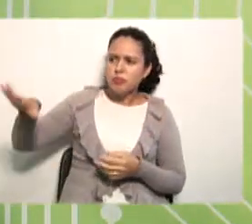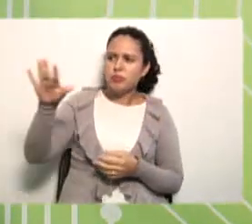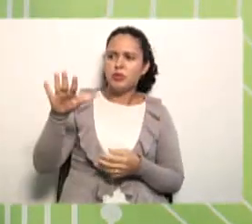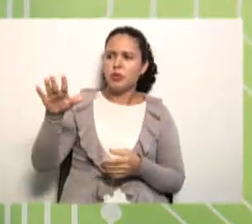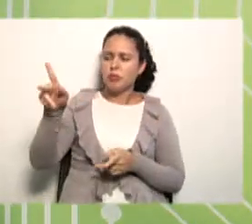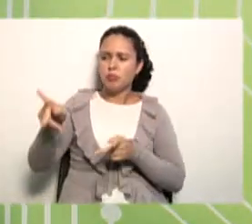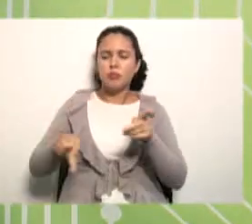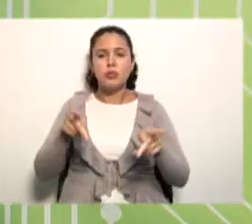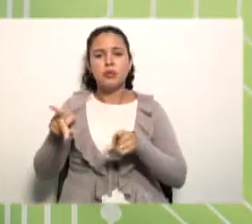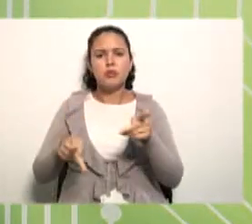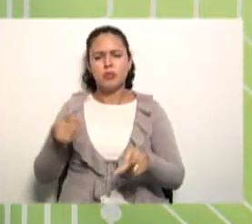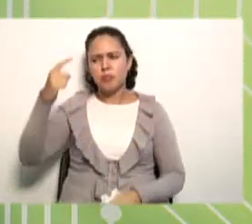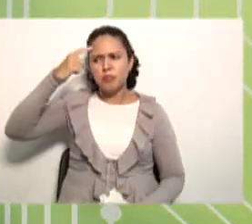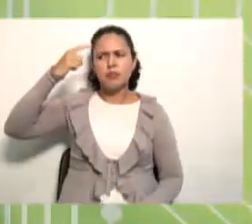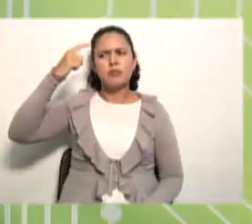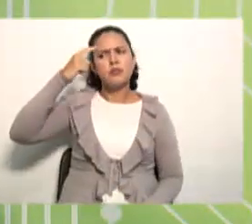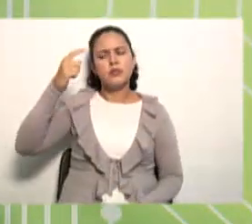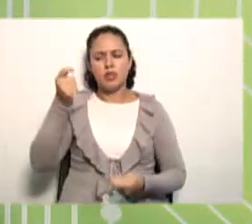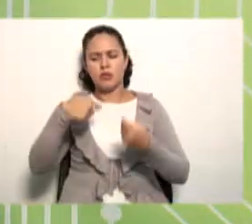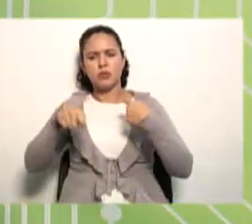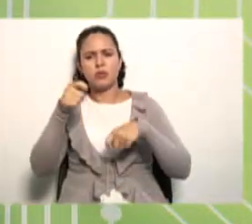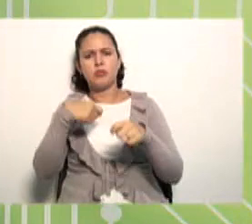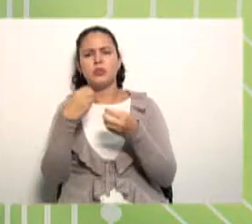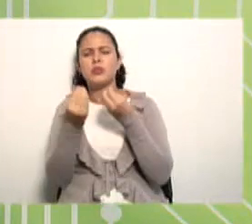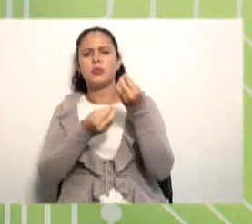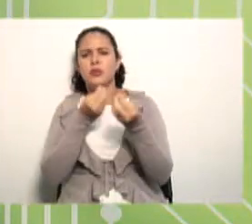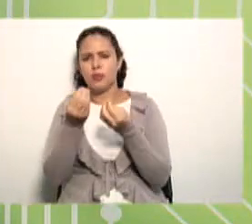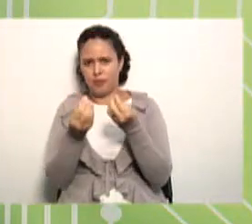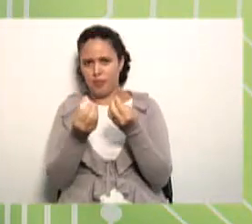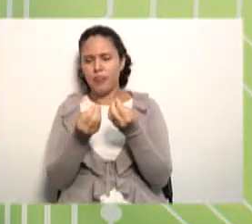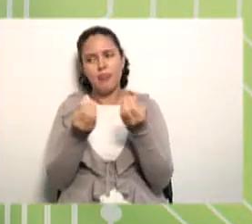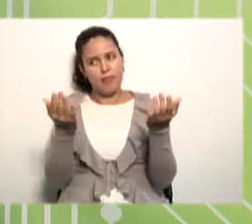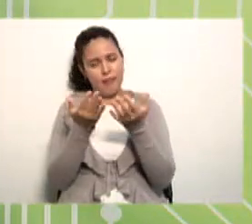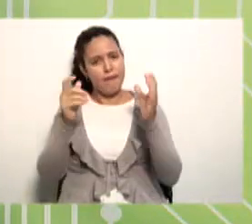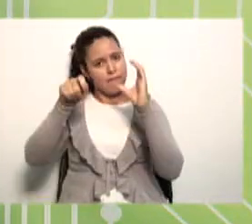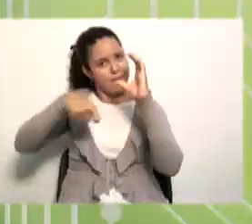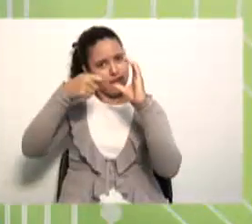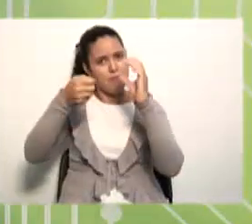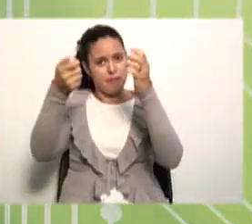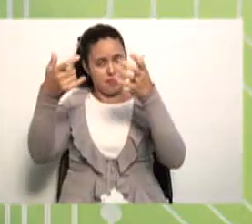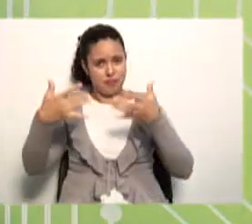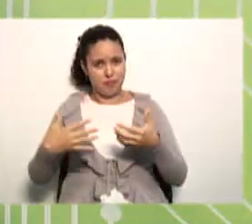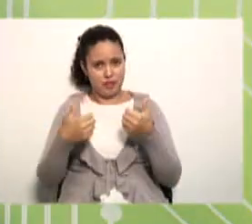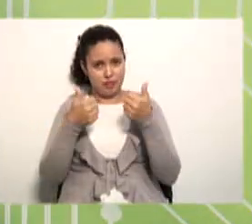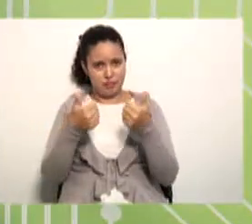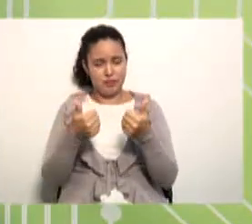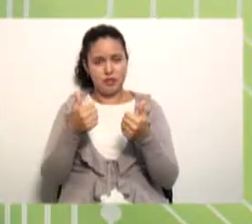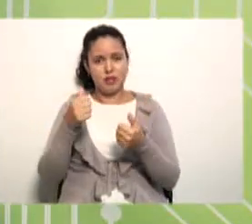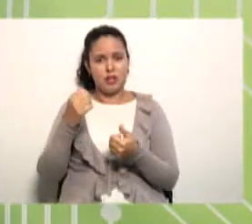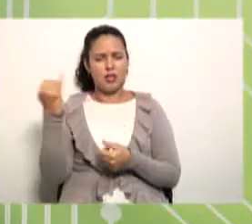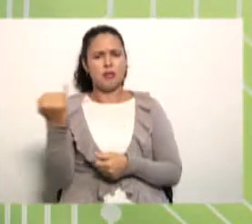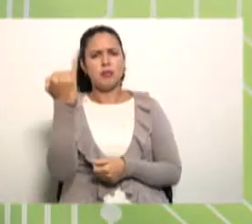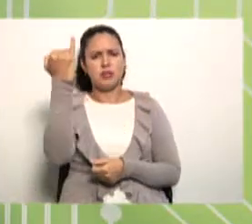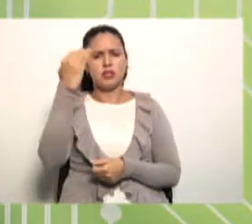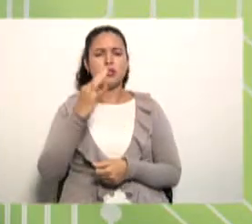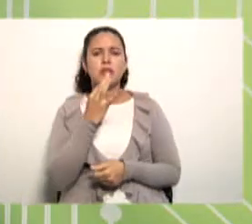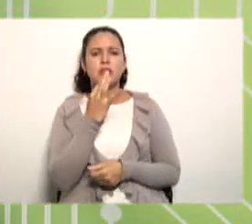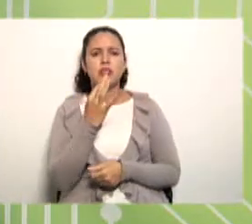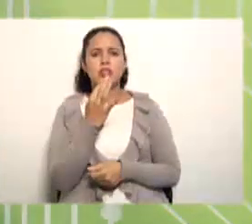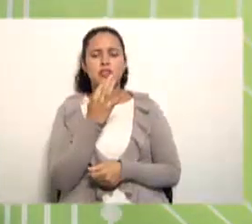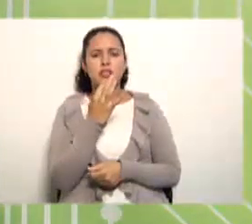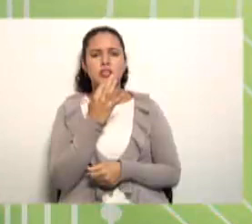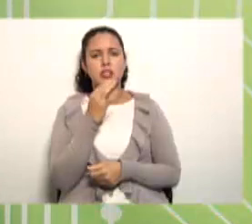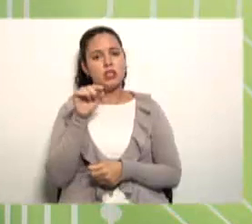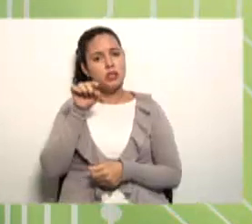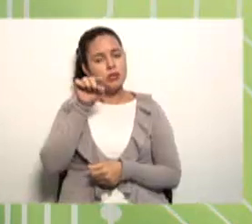as pessoas na rua pensam quando a gente fala em economia. É importante, então, conhecer que a